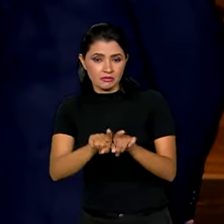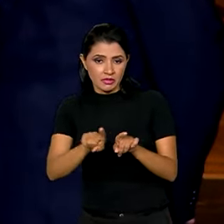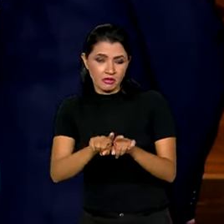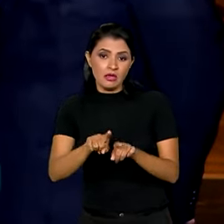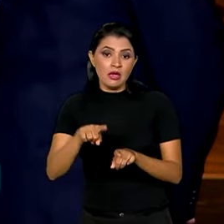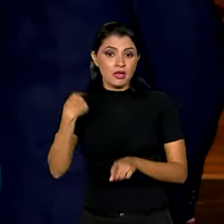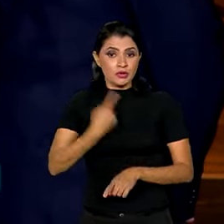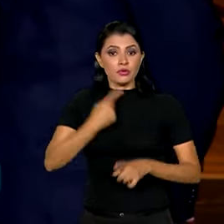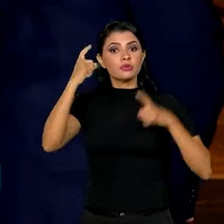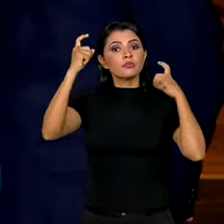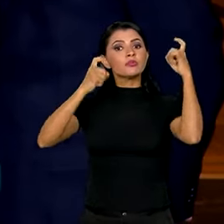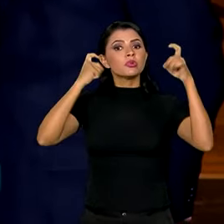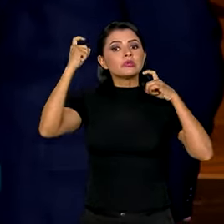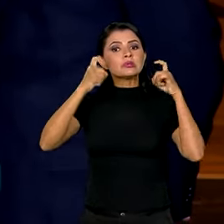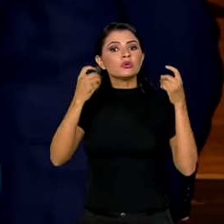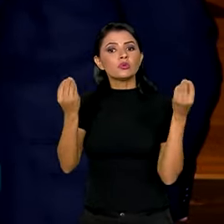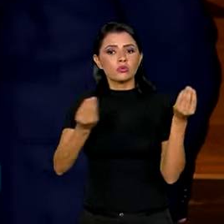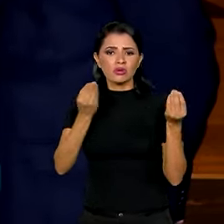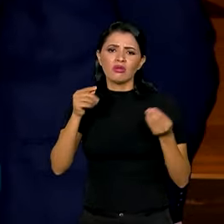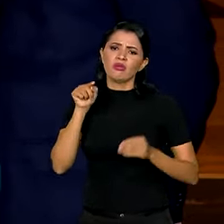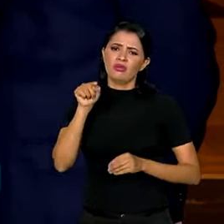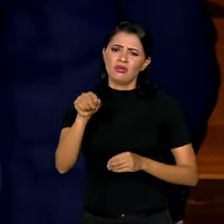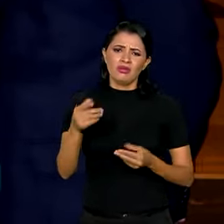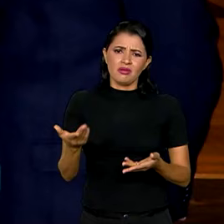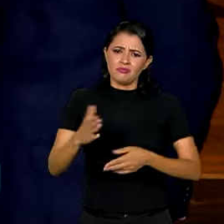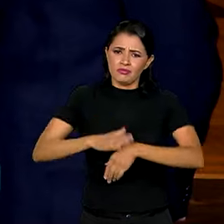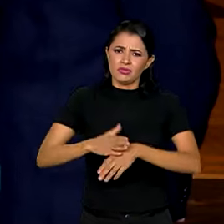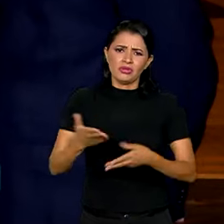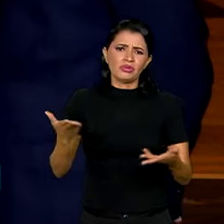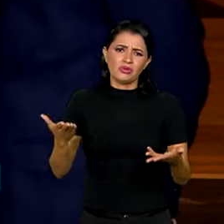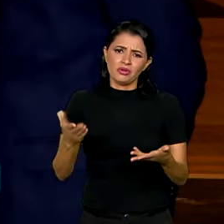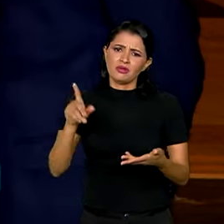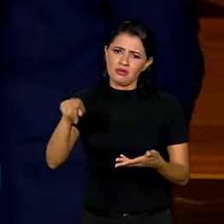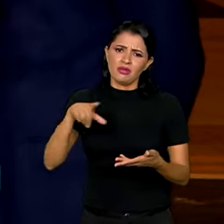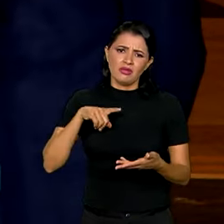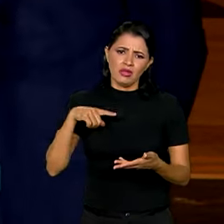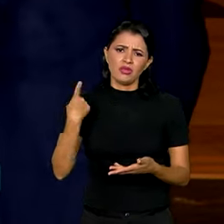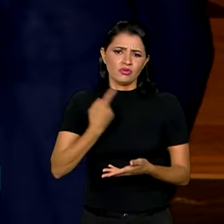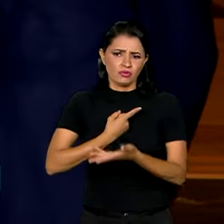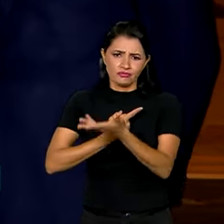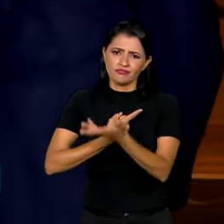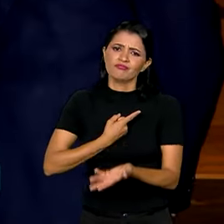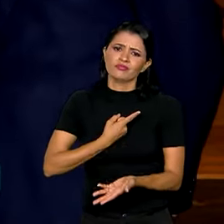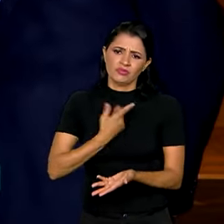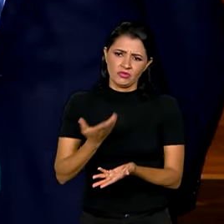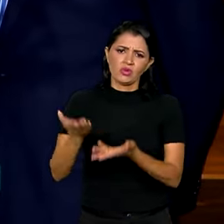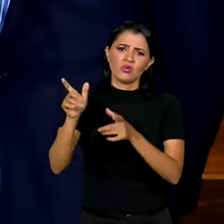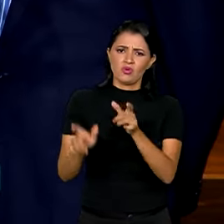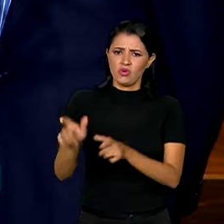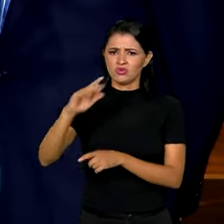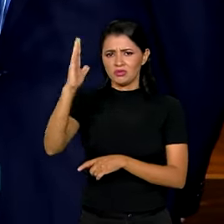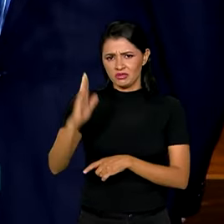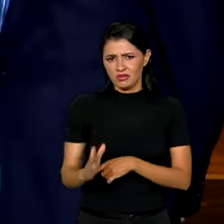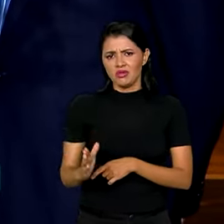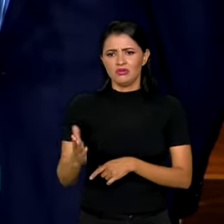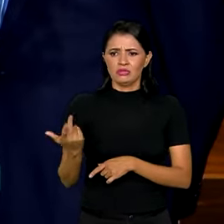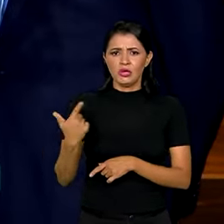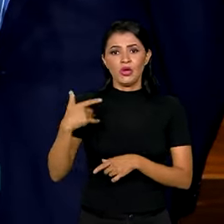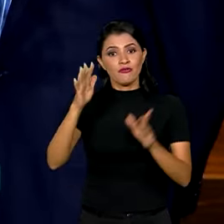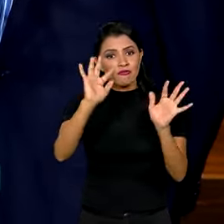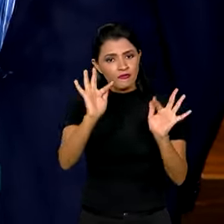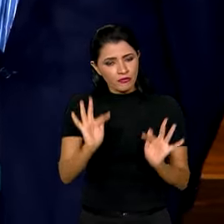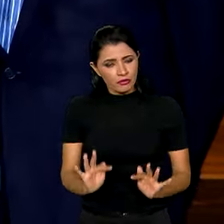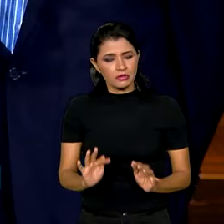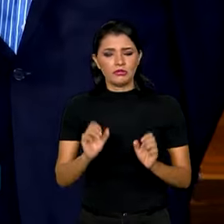nossa preocupação é nesse momento com os nossos conacionais. Então, estamos felizes